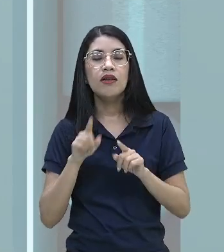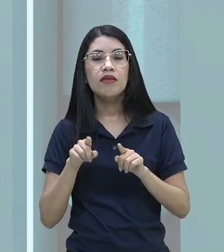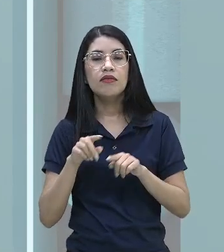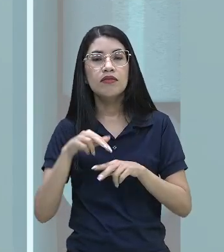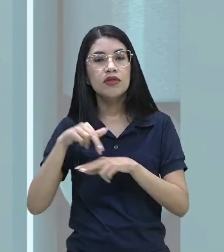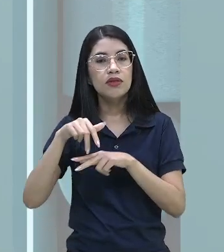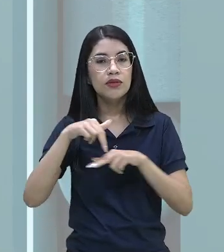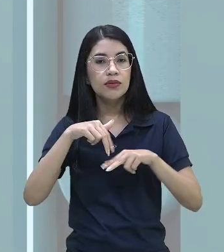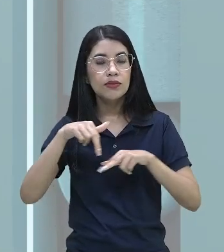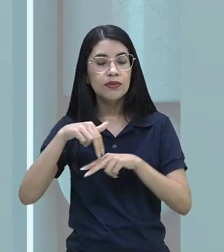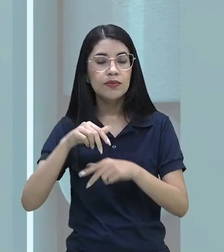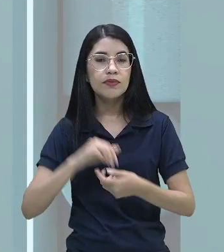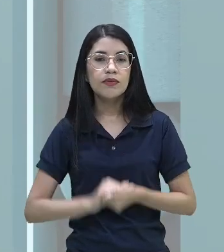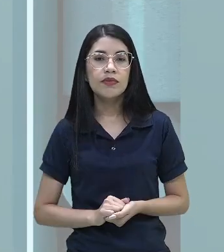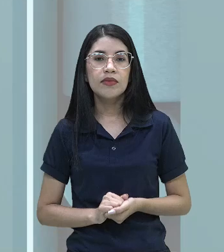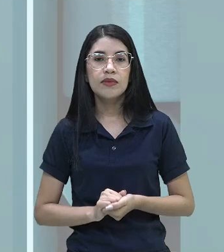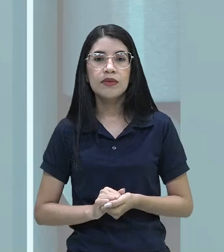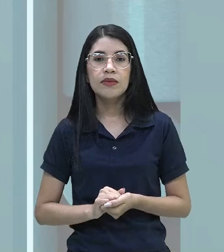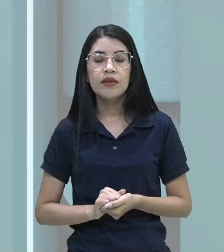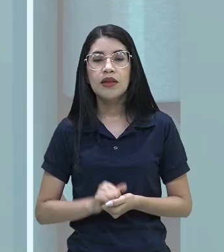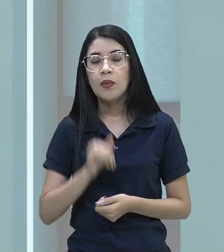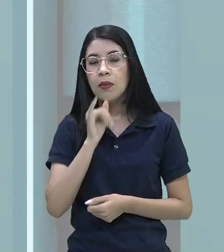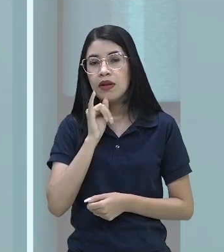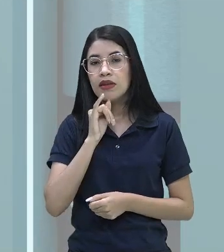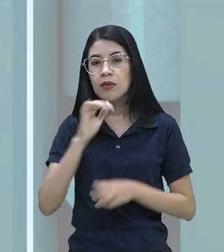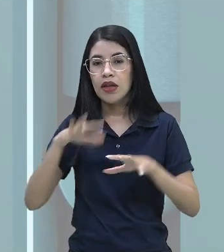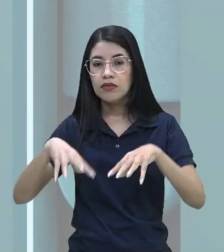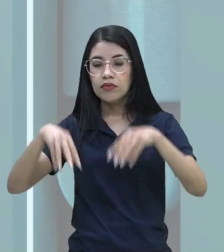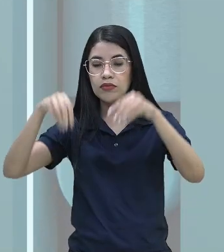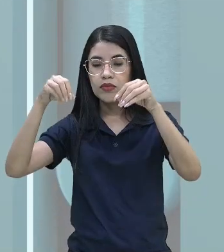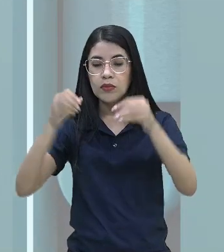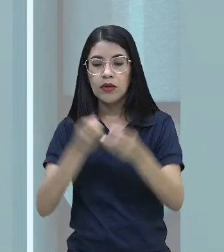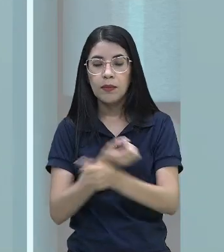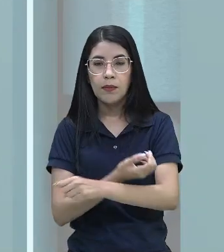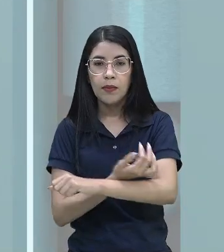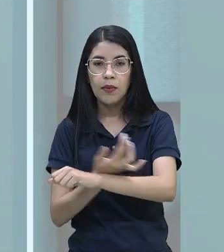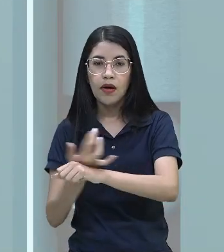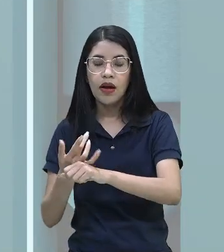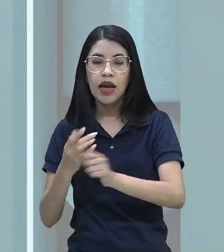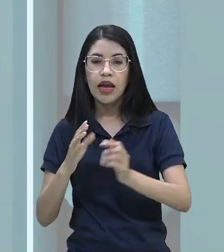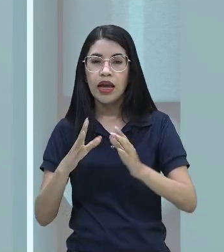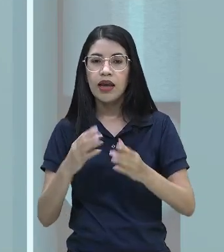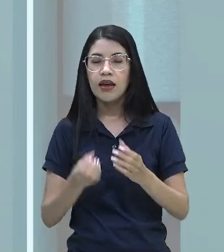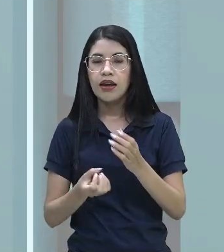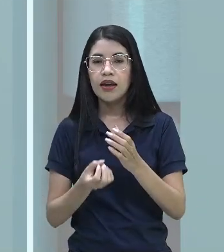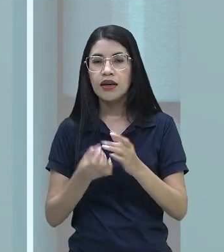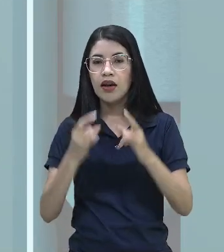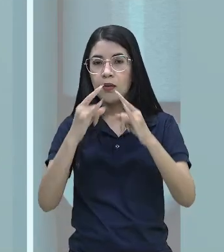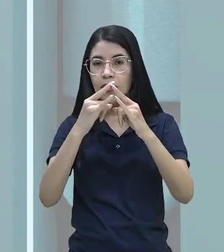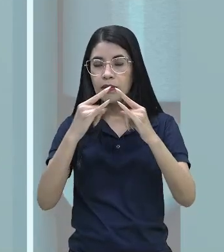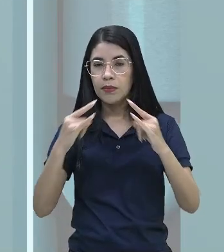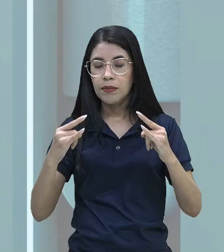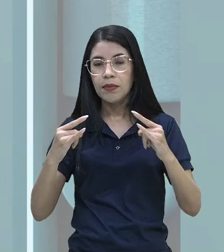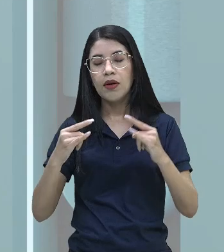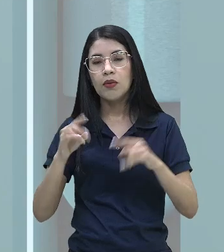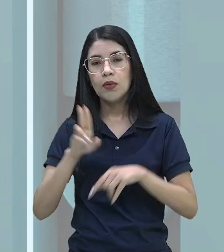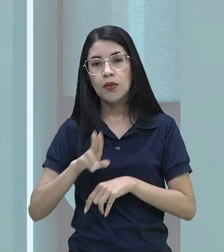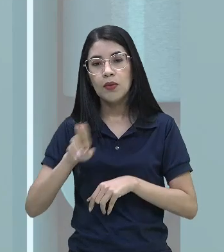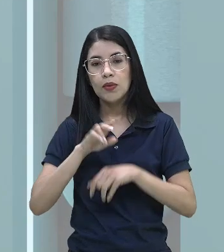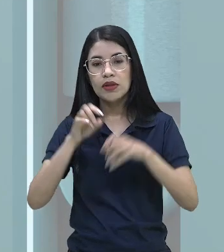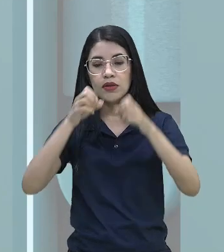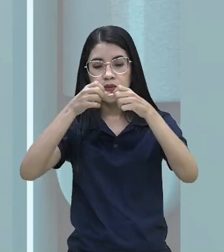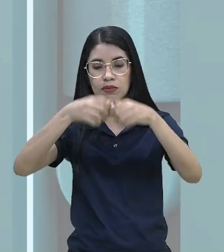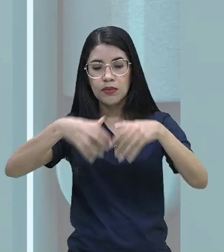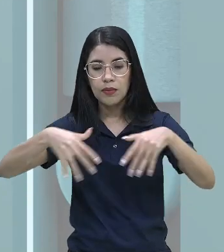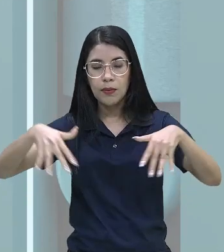diz, olha, lá no jardim do palácio, vamos montar uma tenda com pano branco, e aí ele